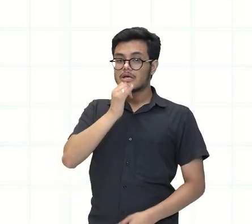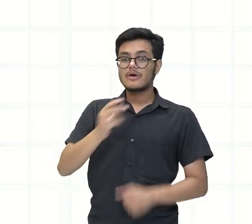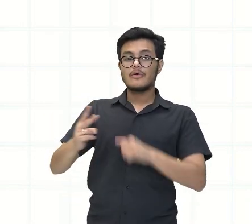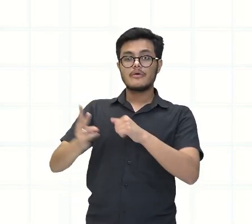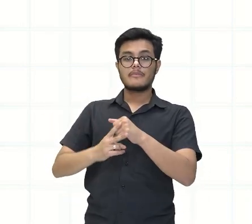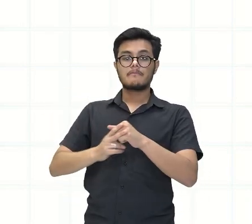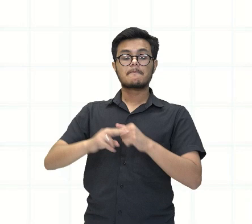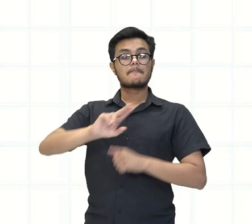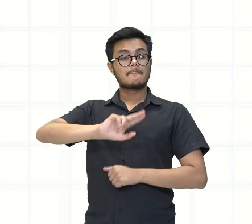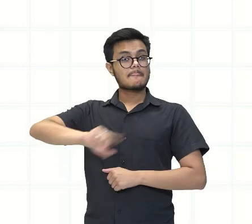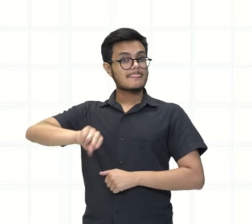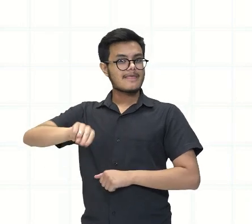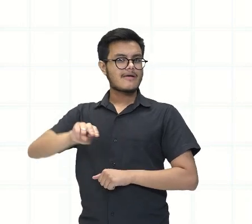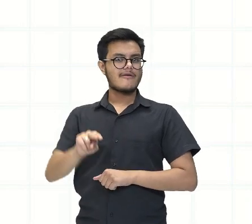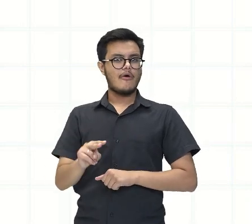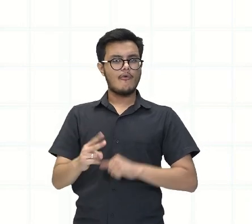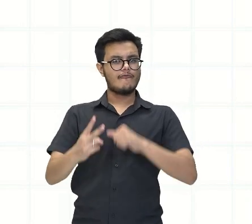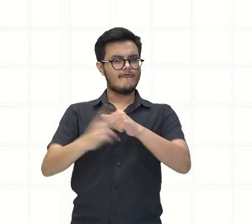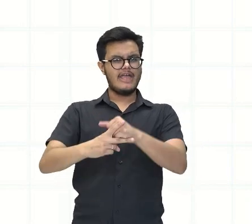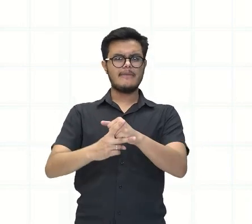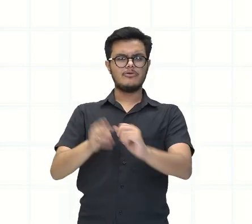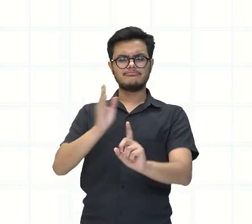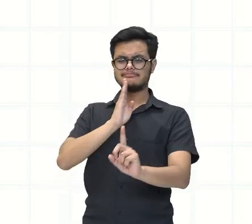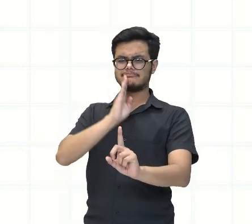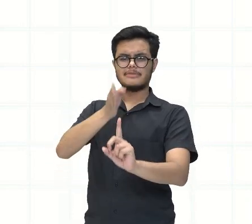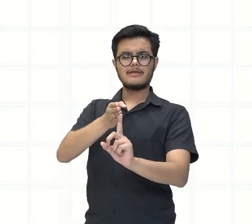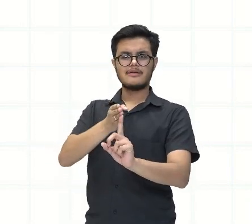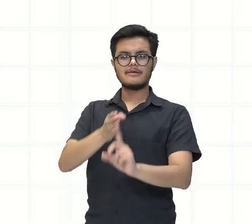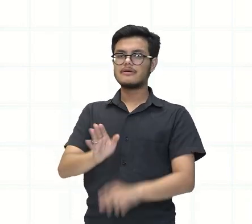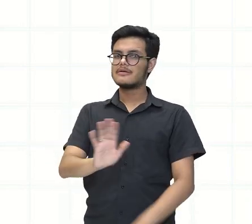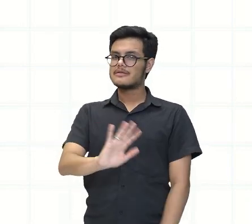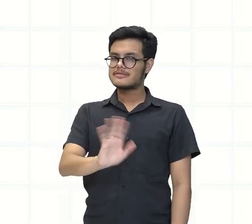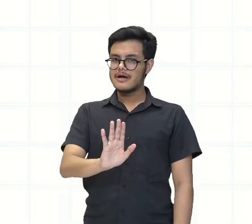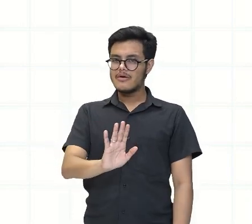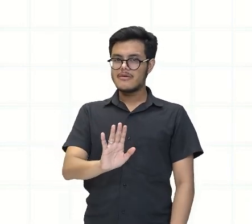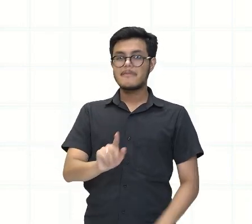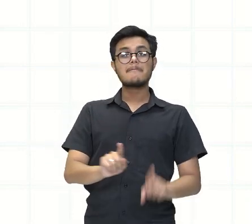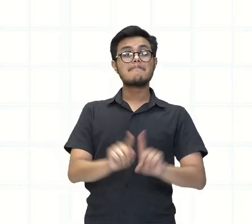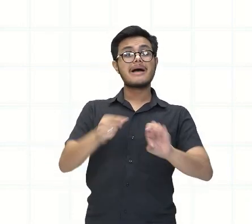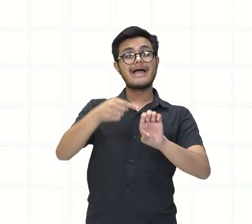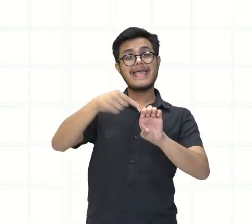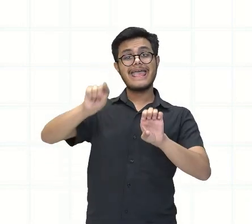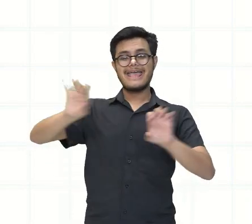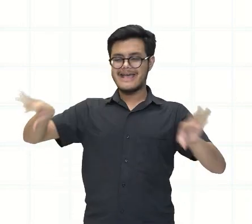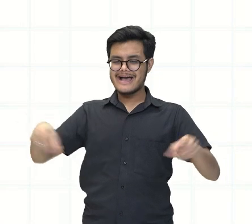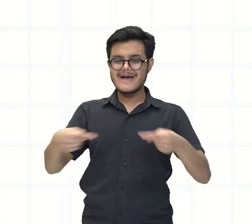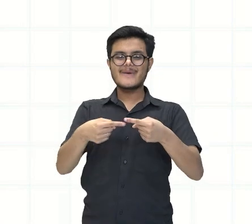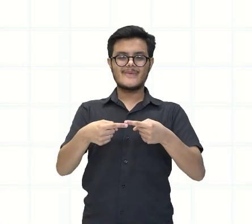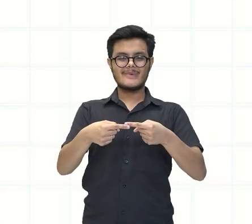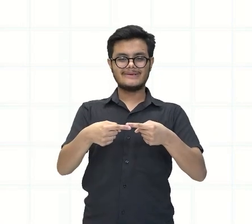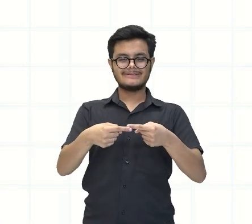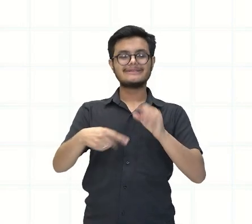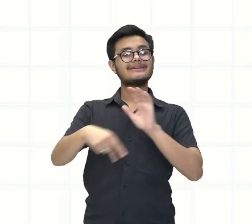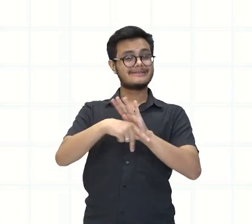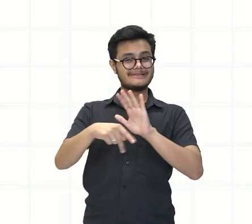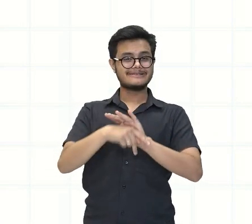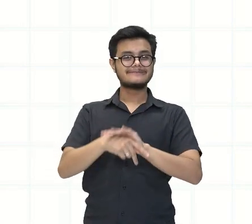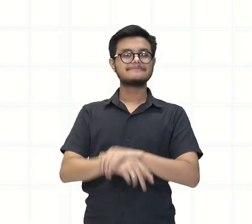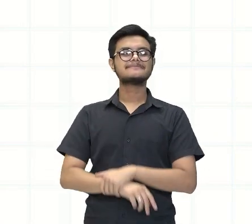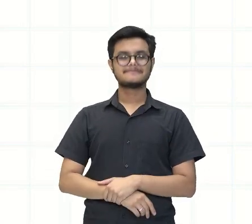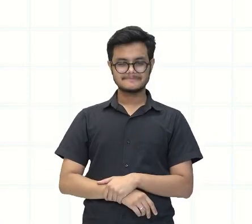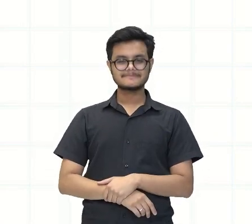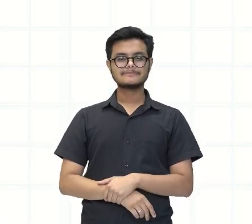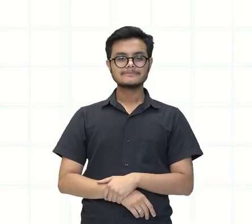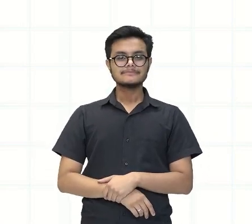não é o verbo. O núcleo é justamente a palavrinha que caracteriza o sujeito, é o meu predicativo